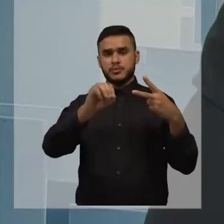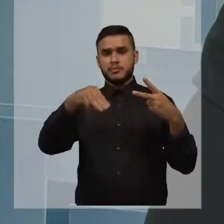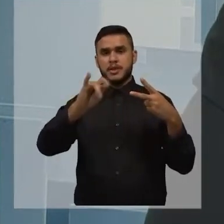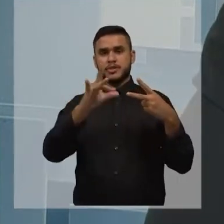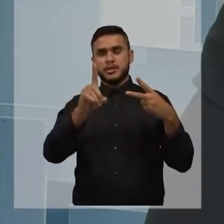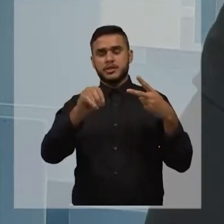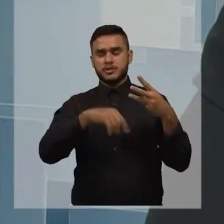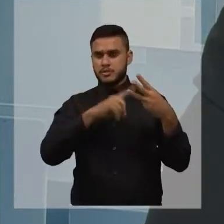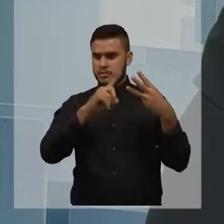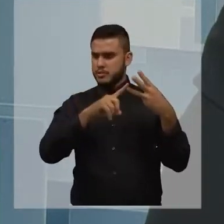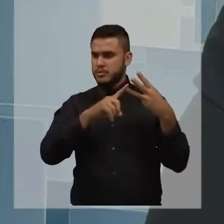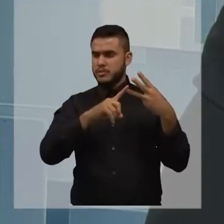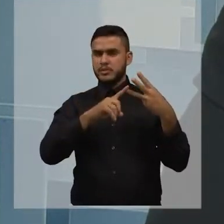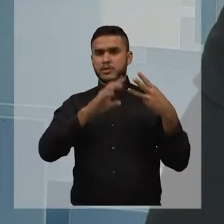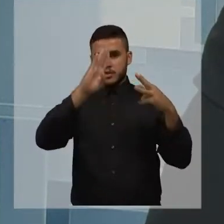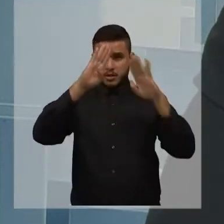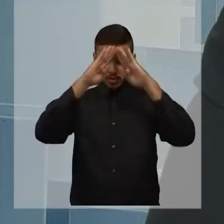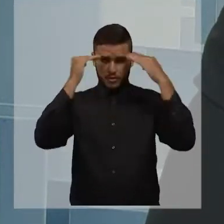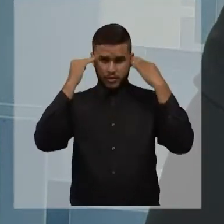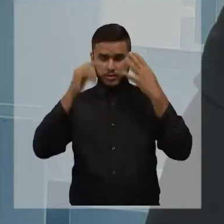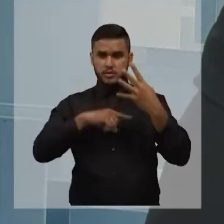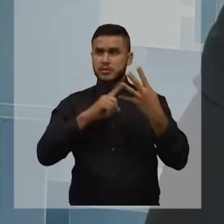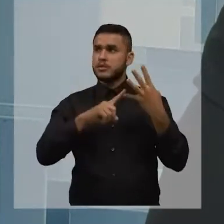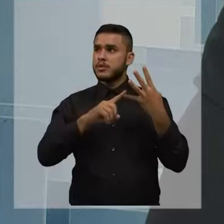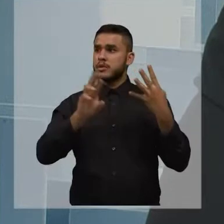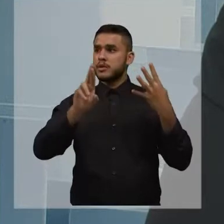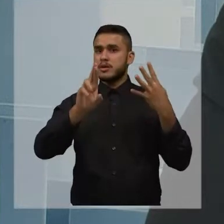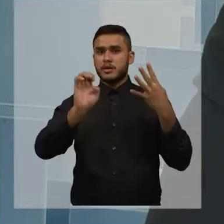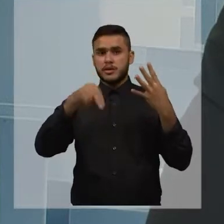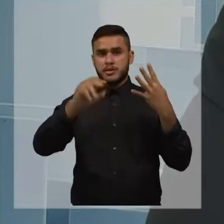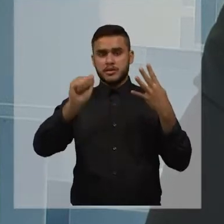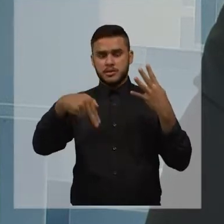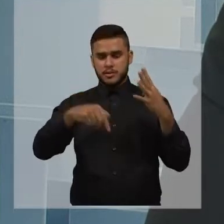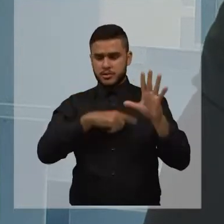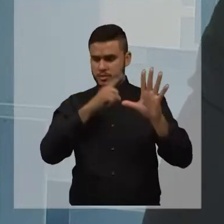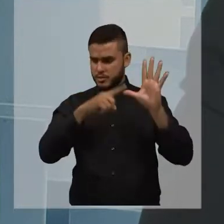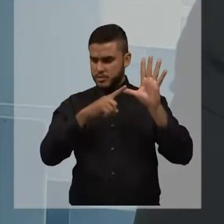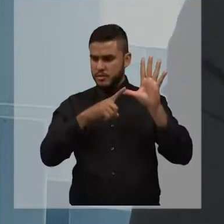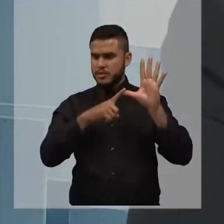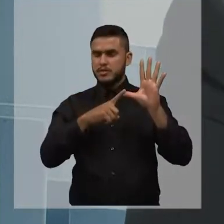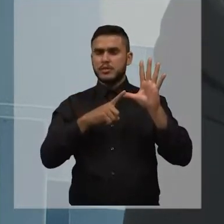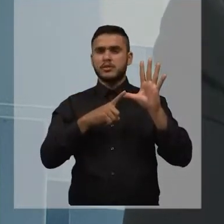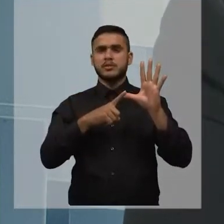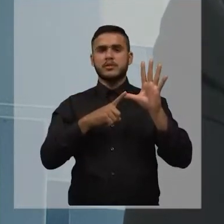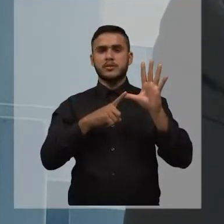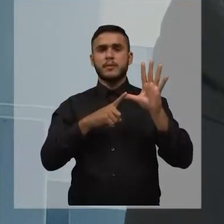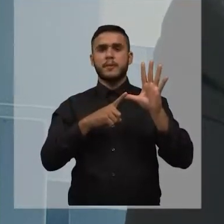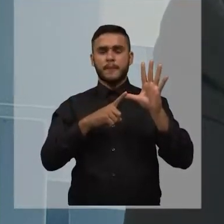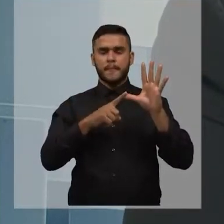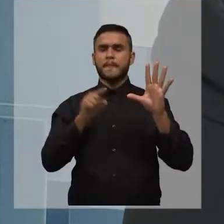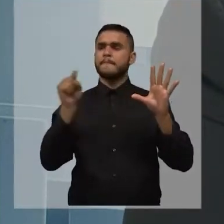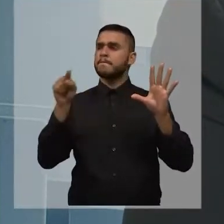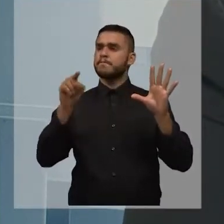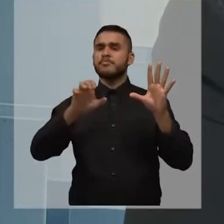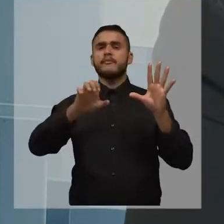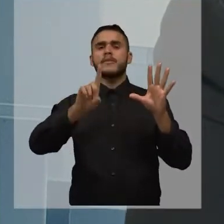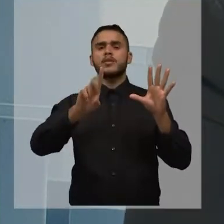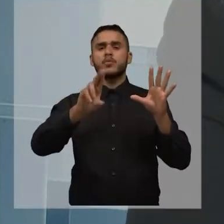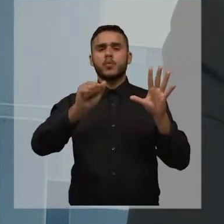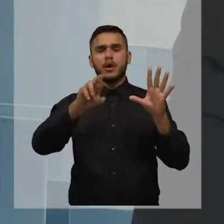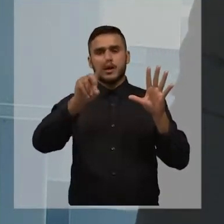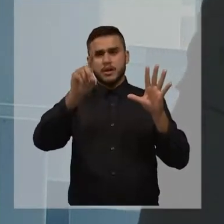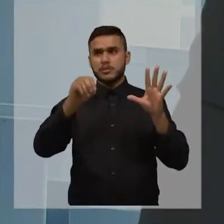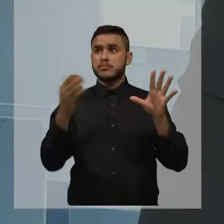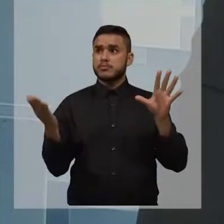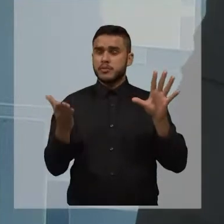Renan Calheiros e... Romero Jucá e tem mais Garibaldi Alves. E o Eduardo. Eduardo Braga. Eduardo Braga que está